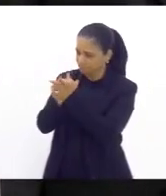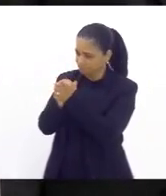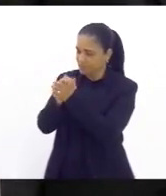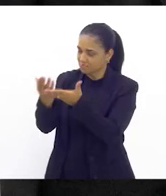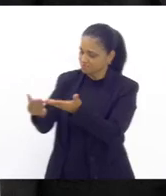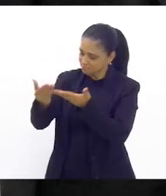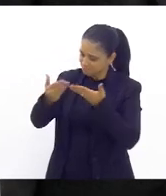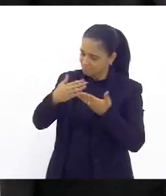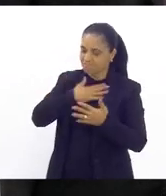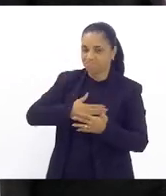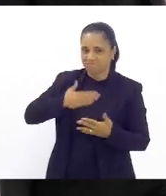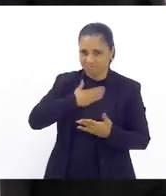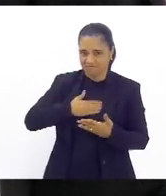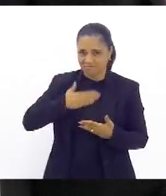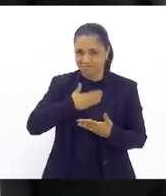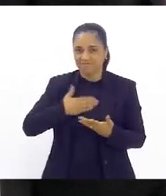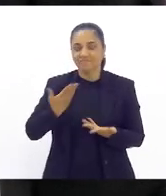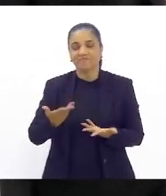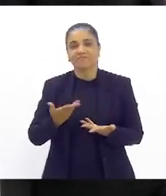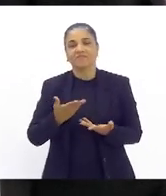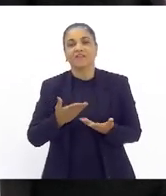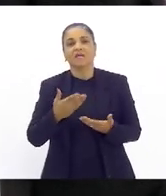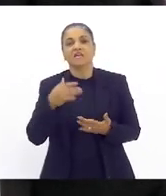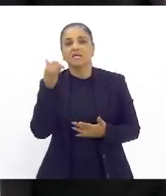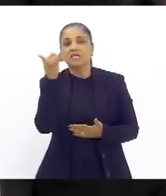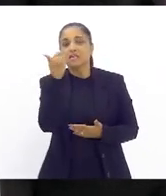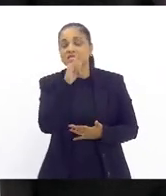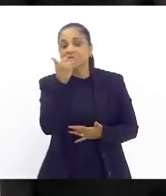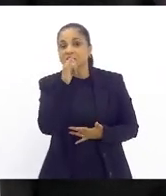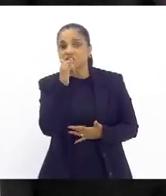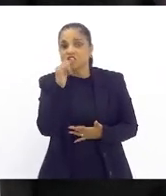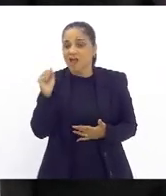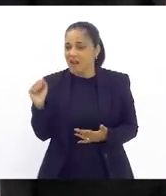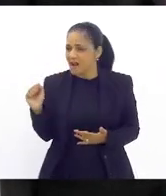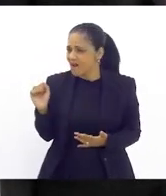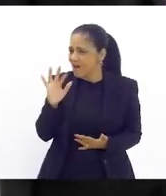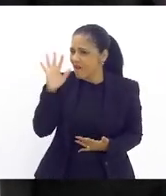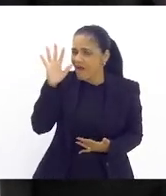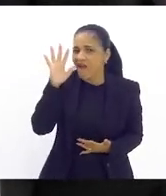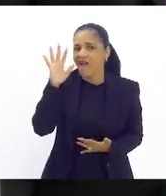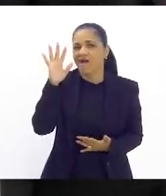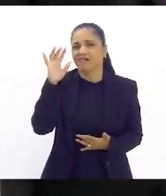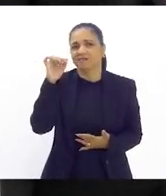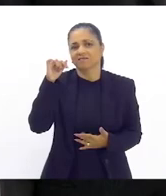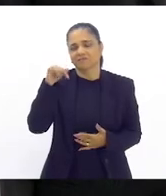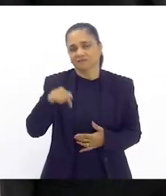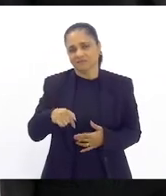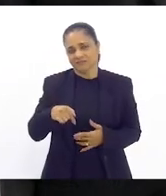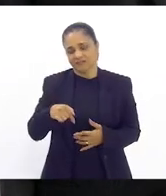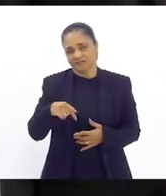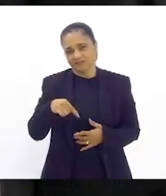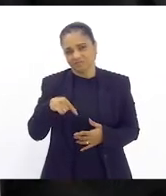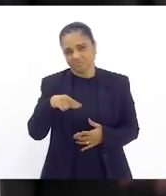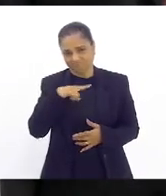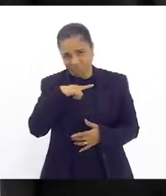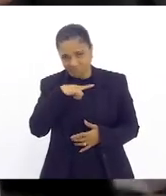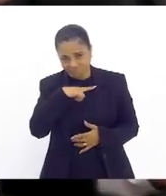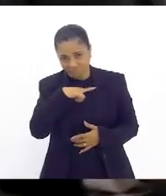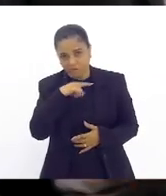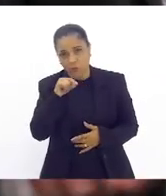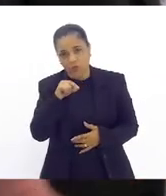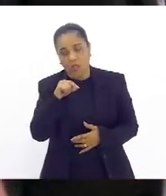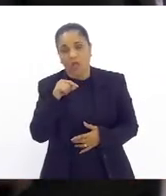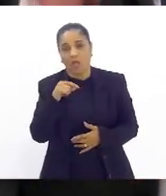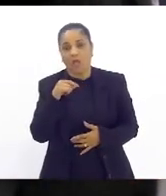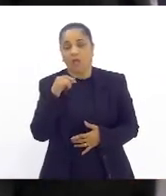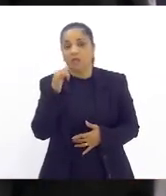receber aqui também a gente acha se a energia mais cara que não que que a gente tem é a energia que que não existe